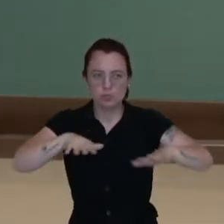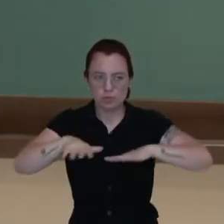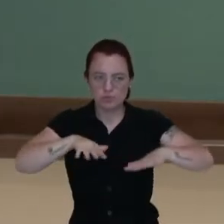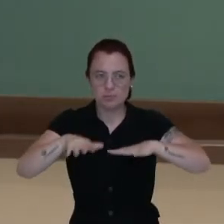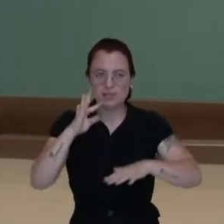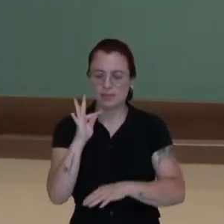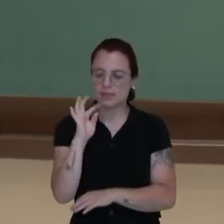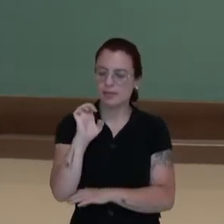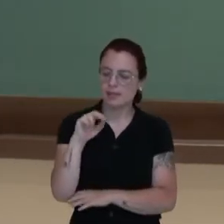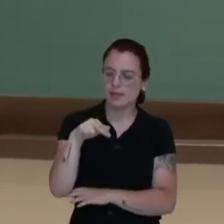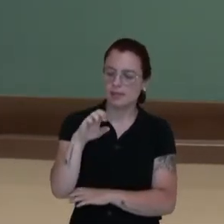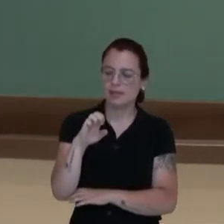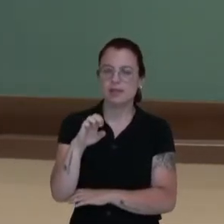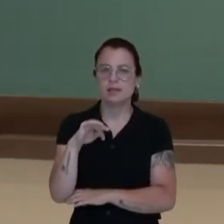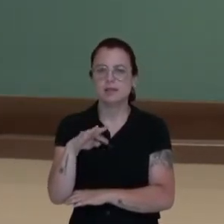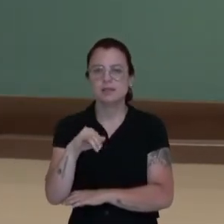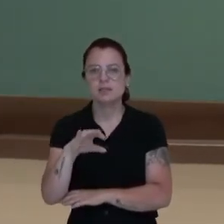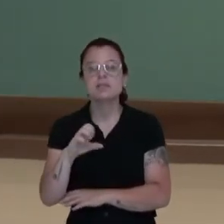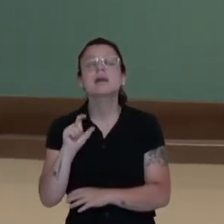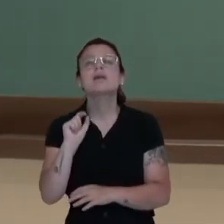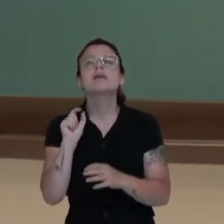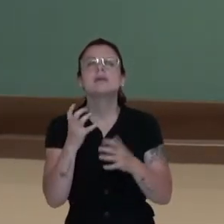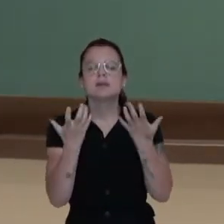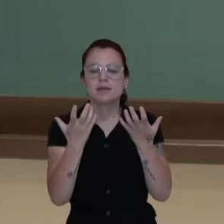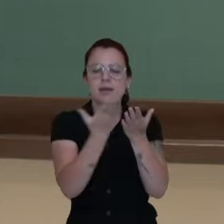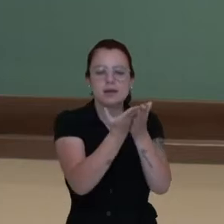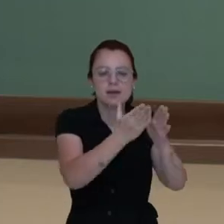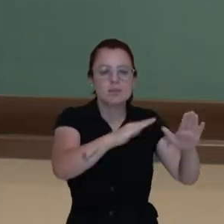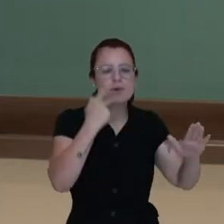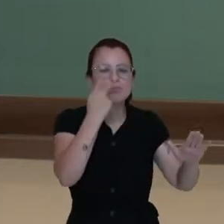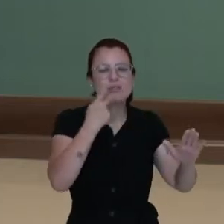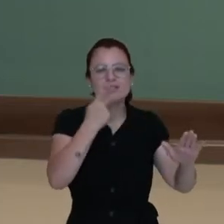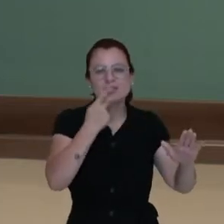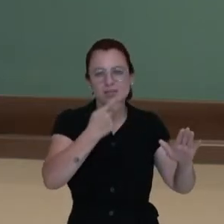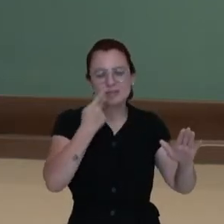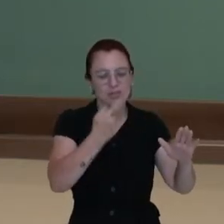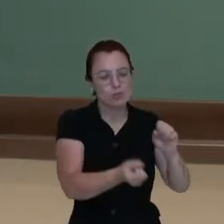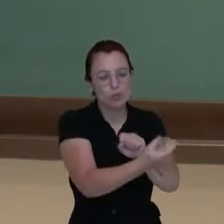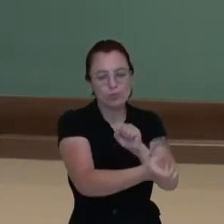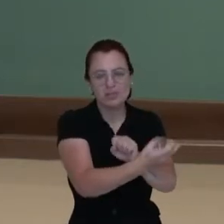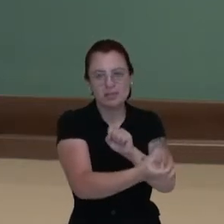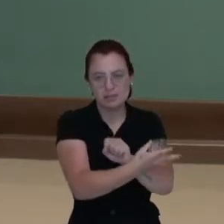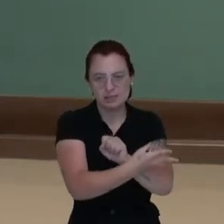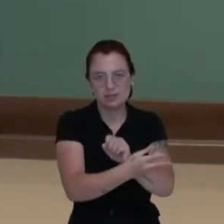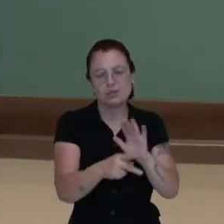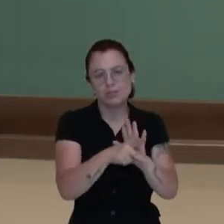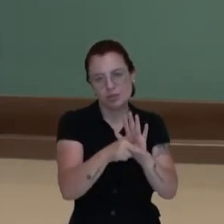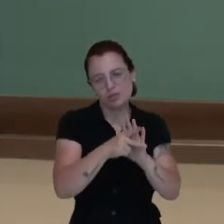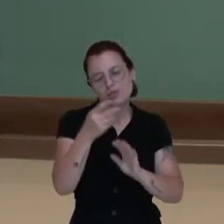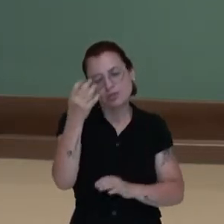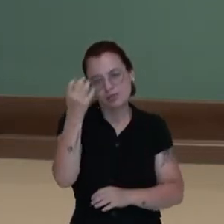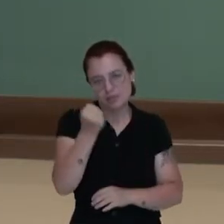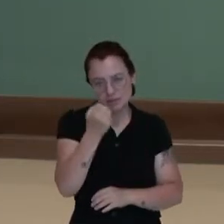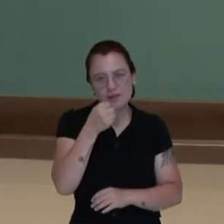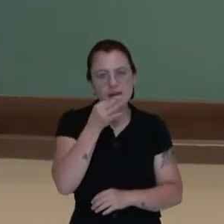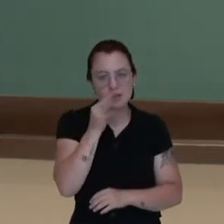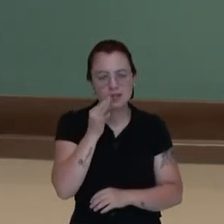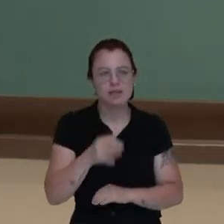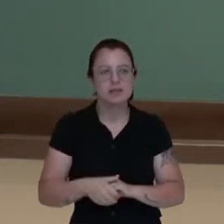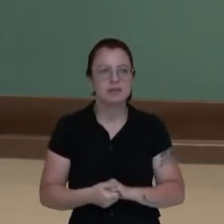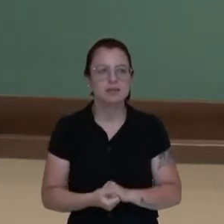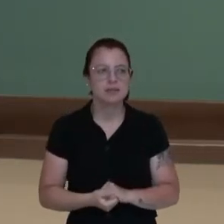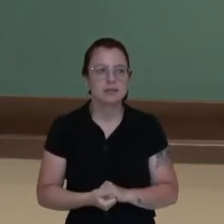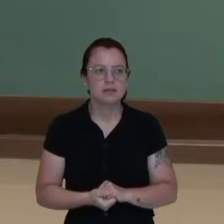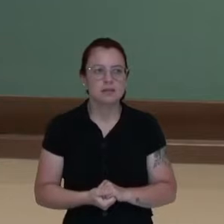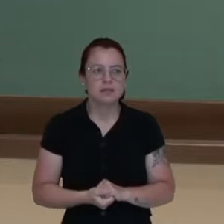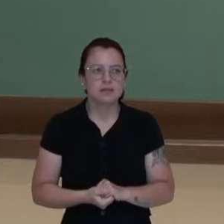tenentista, ele tentava acabar com essa política corrupta da República do Café com Leite. E